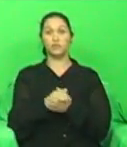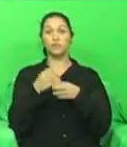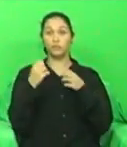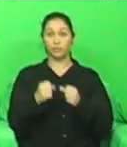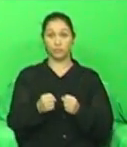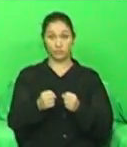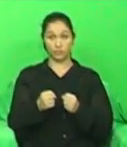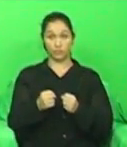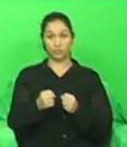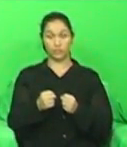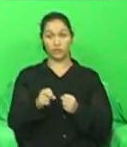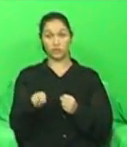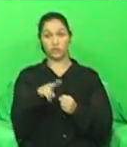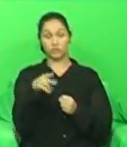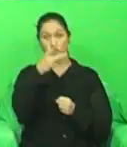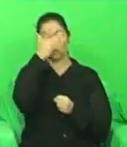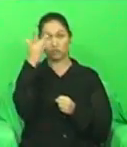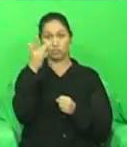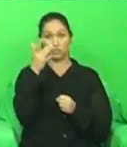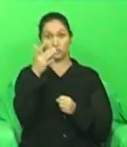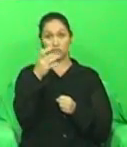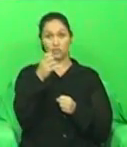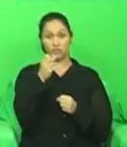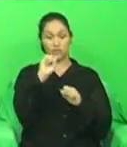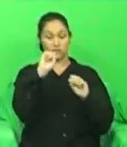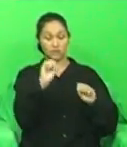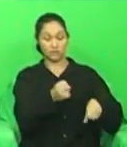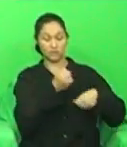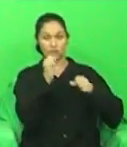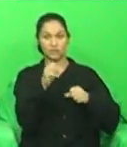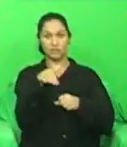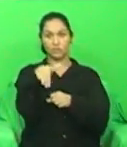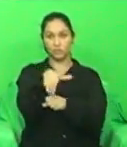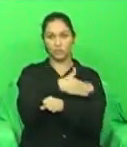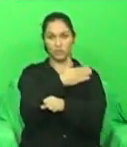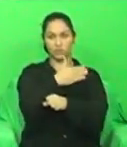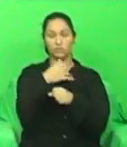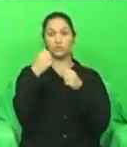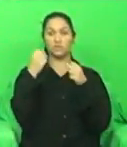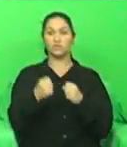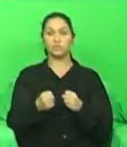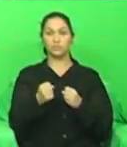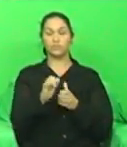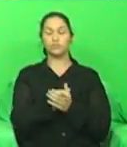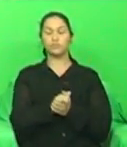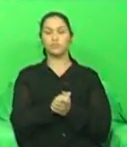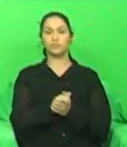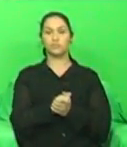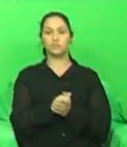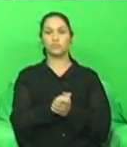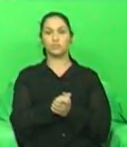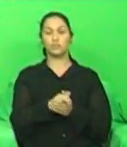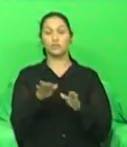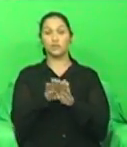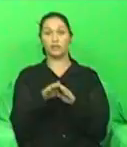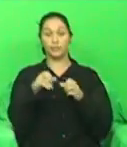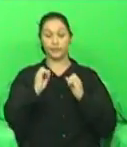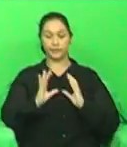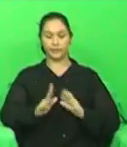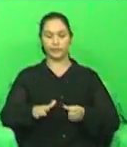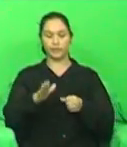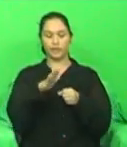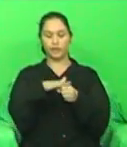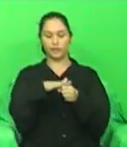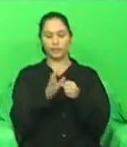de boca-de-lobo de desentupir tem mais isso também que nós temos que ficar de olho no que o importante é nós não não só